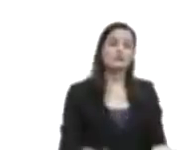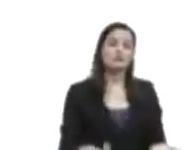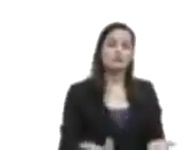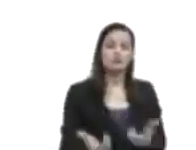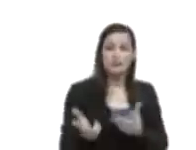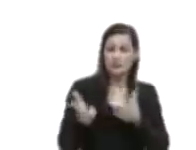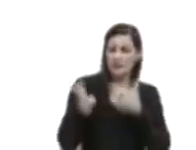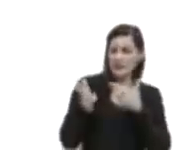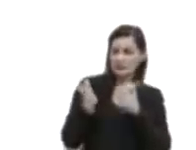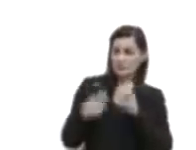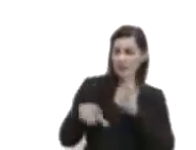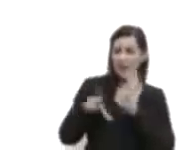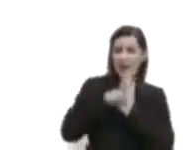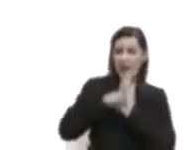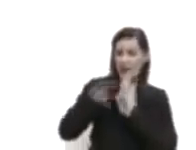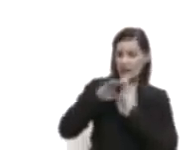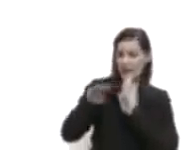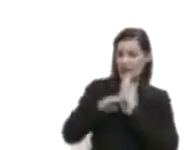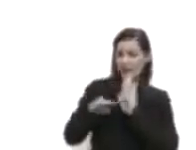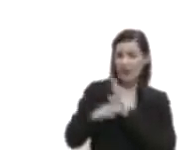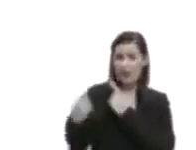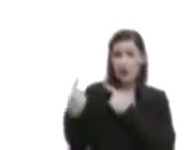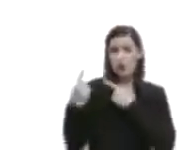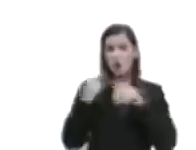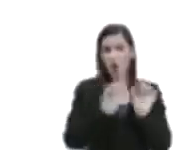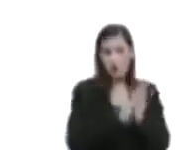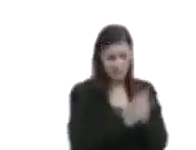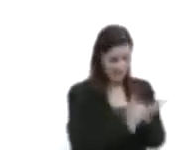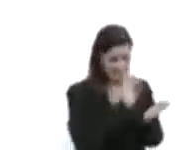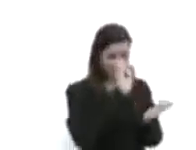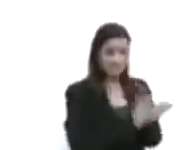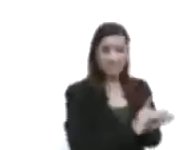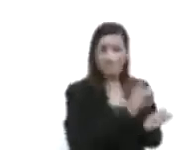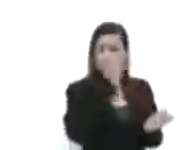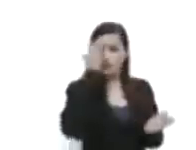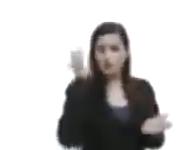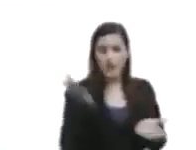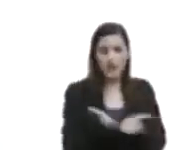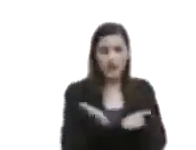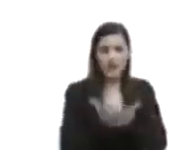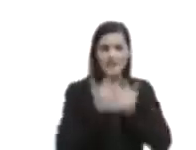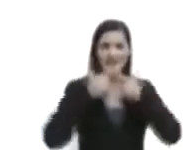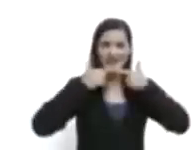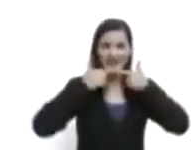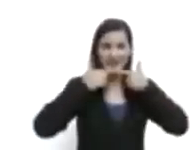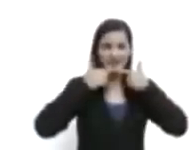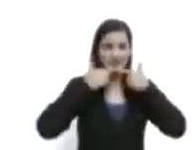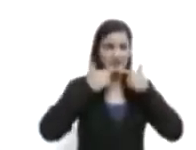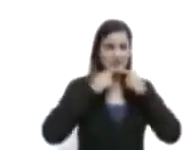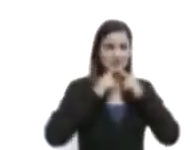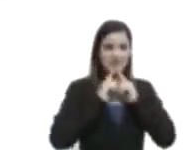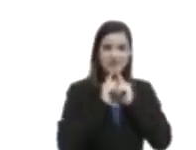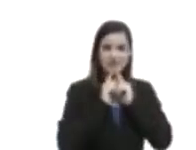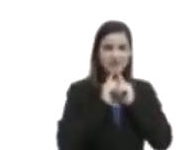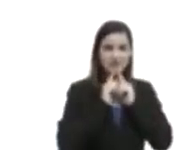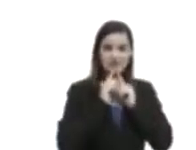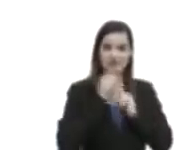que confrontam a palavra de Deus, ele não vai rir, ele vai